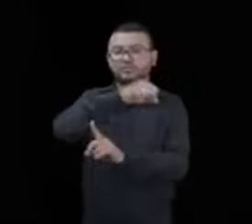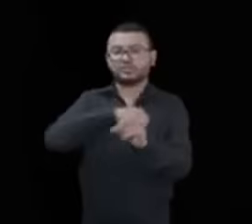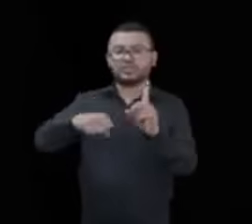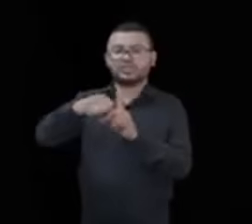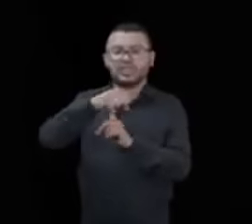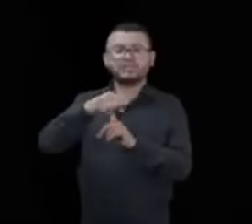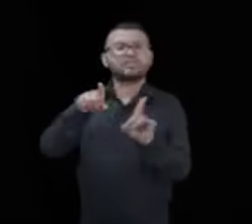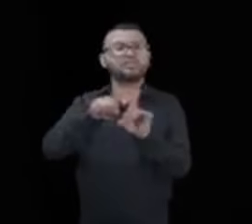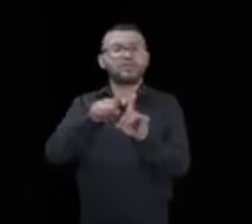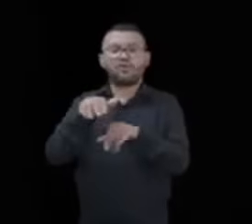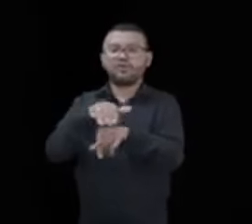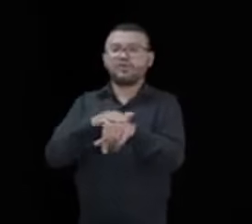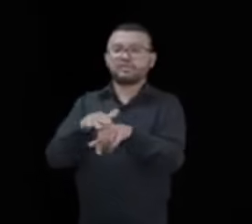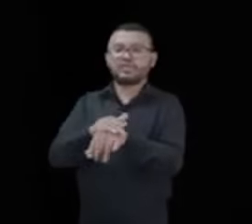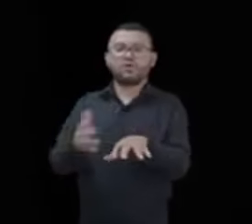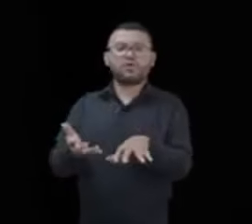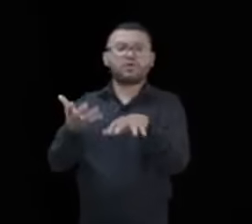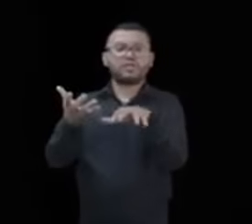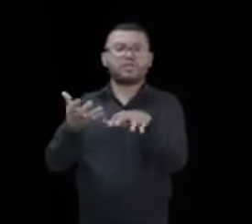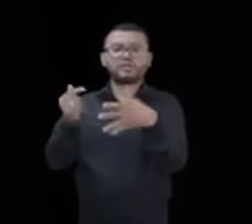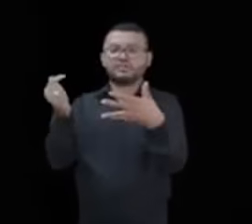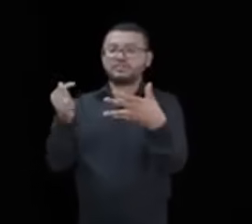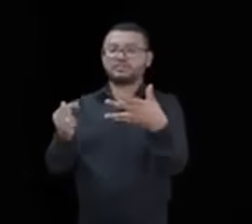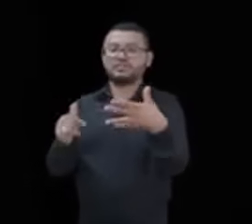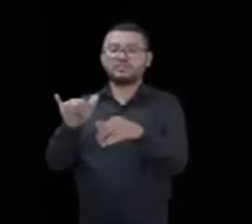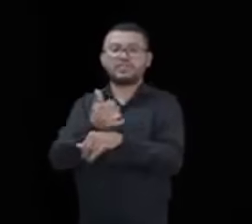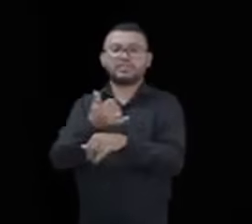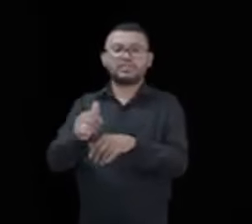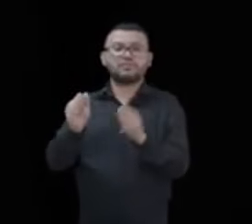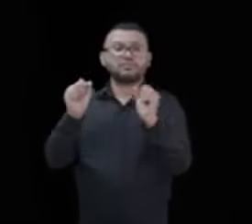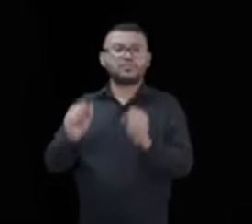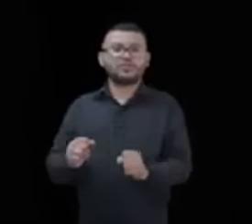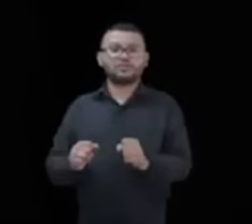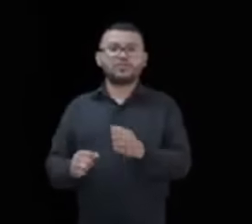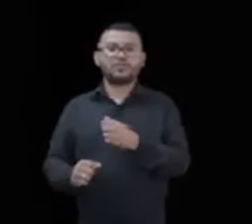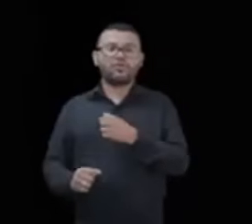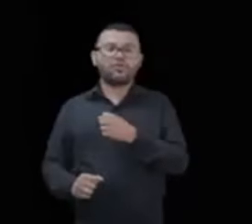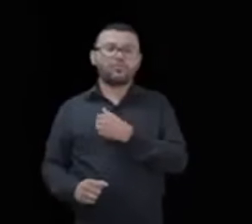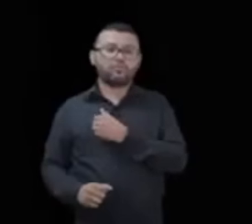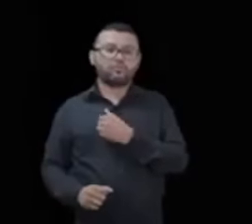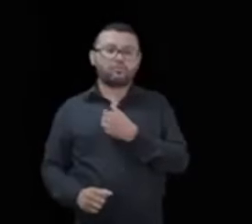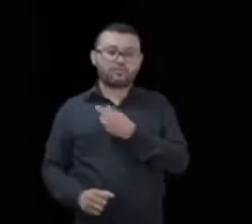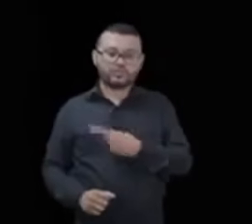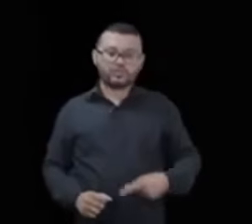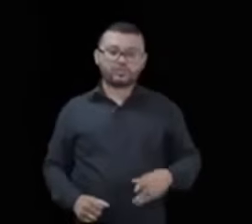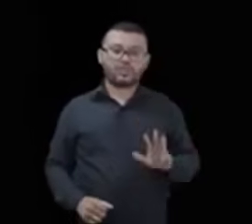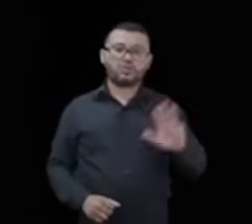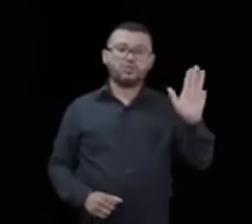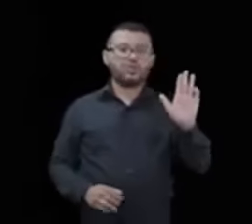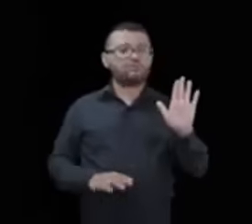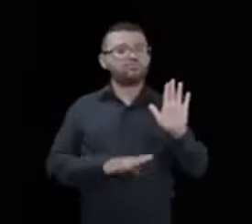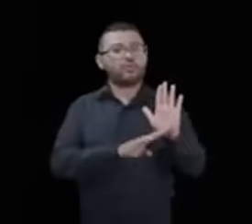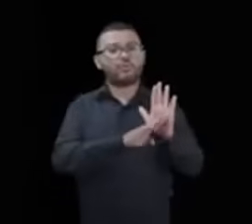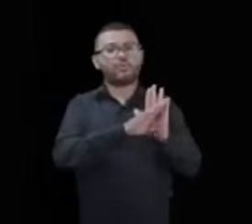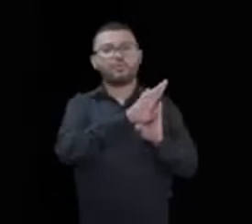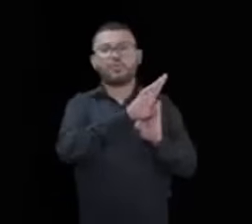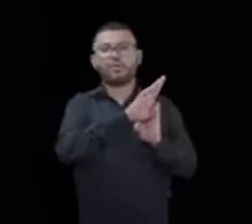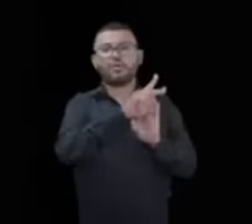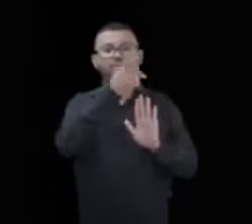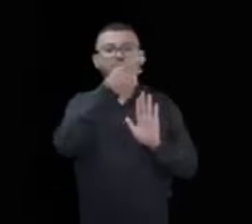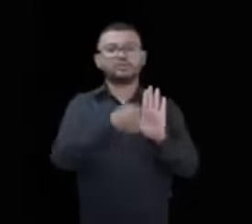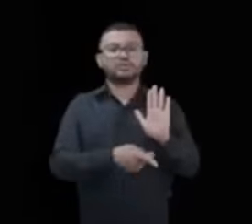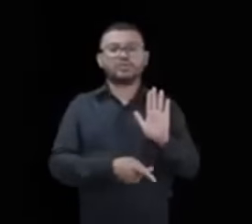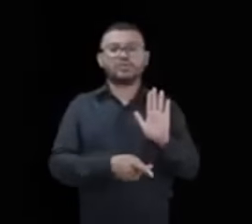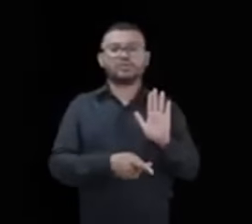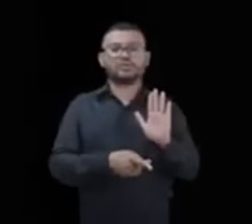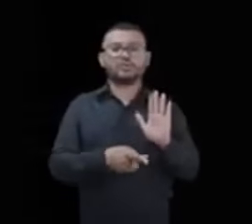Congresso Nacional, criar as condições objetivas para que o governo presidente Lula avance, para que a gente universalize os programas